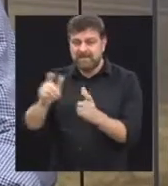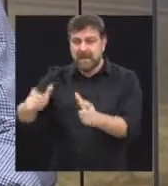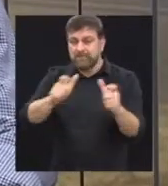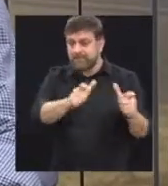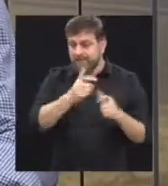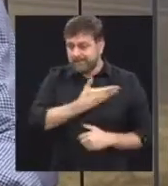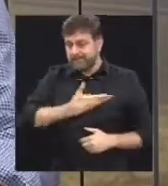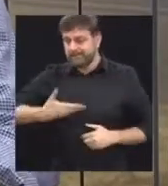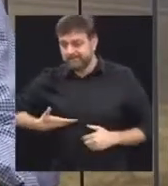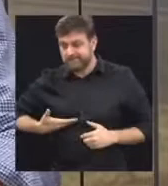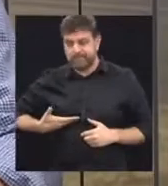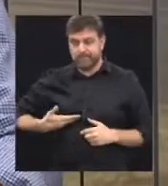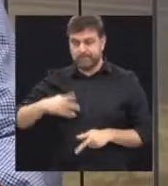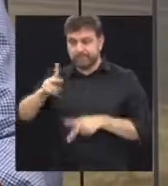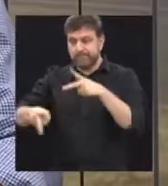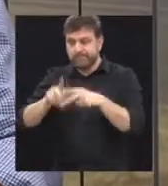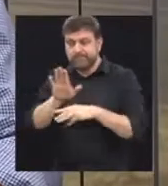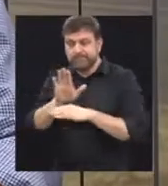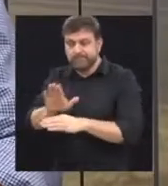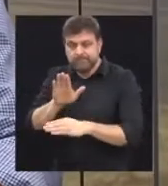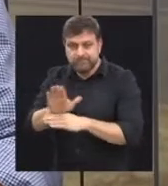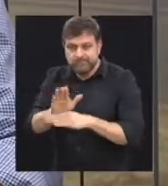equipamentos públicos. Começamos a atuar